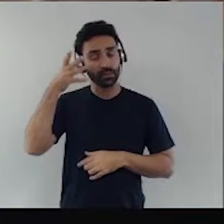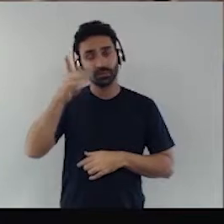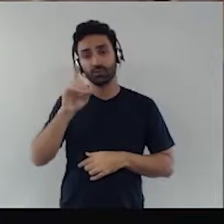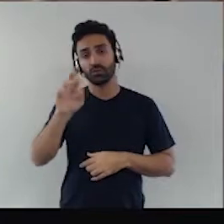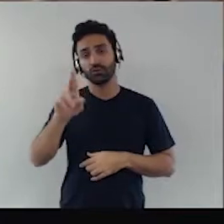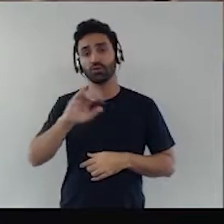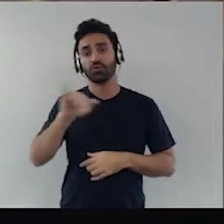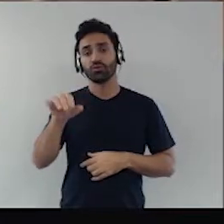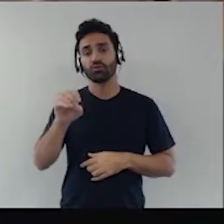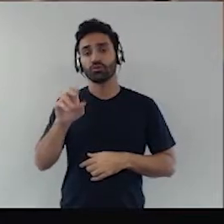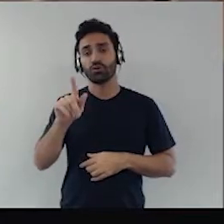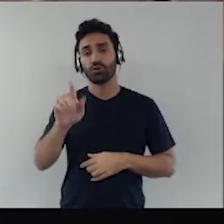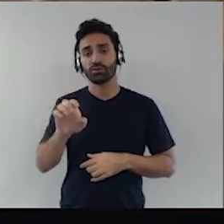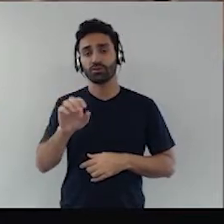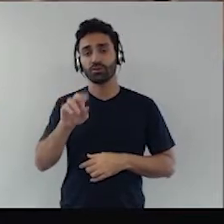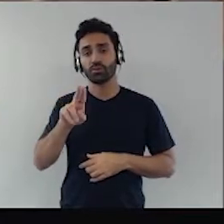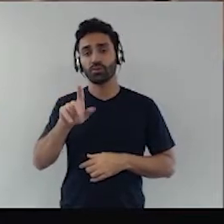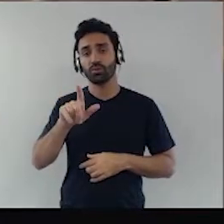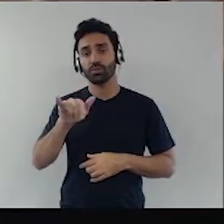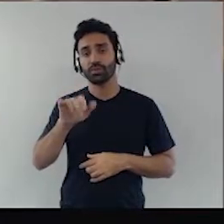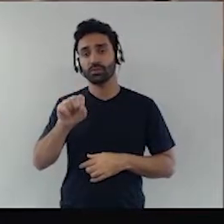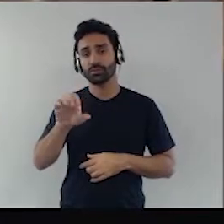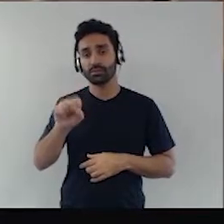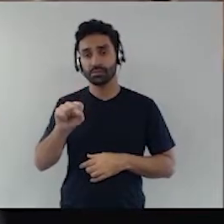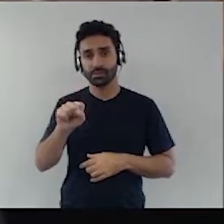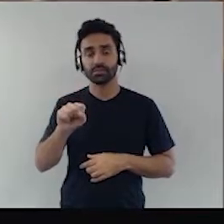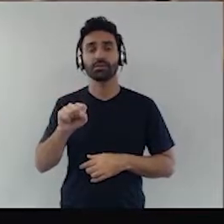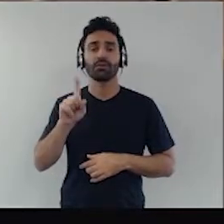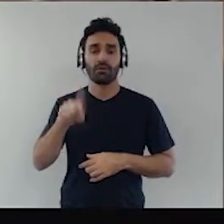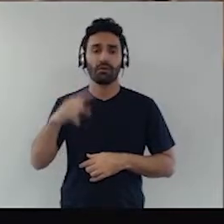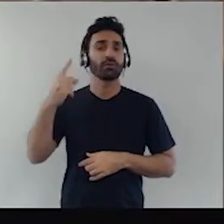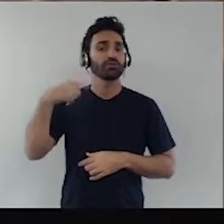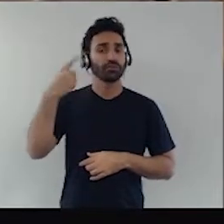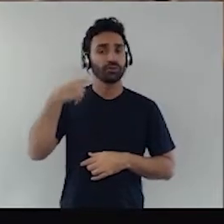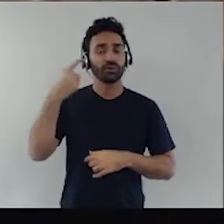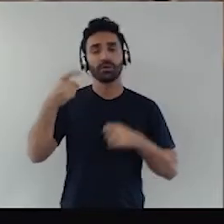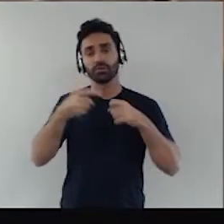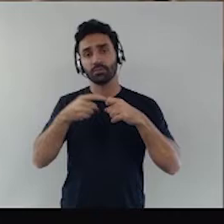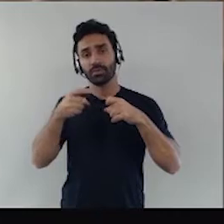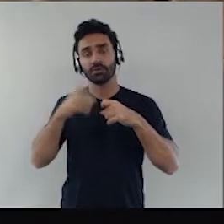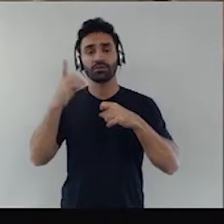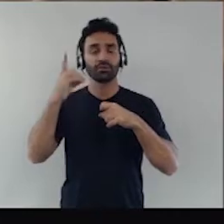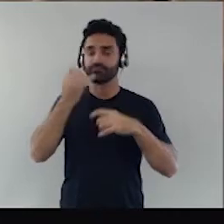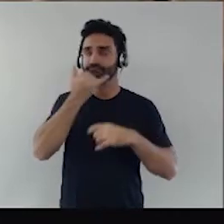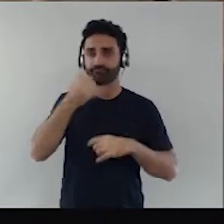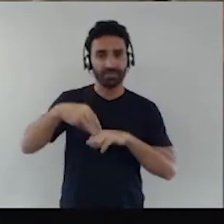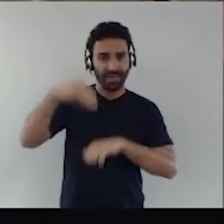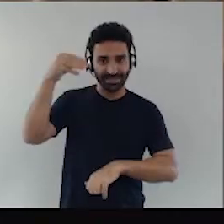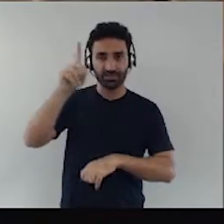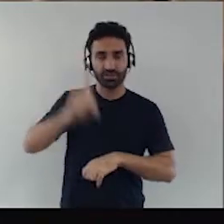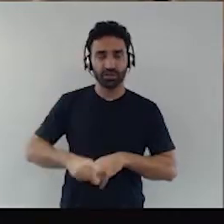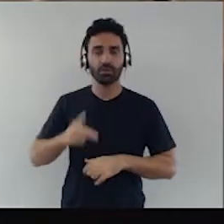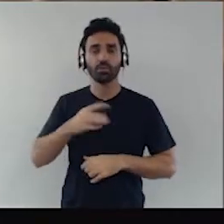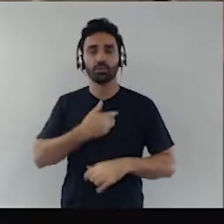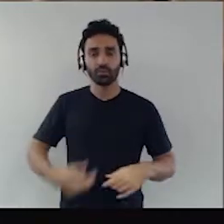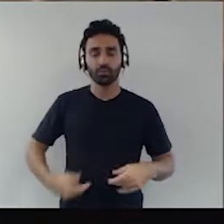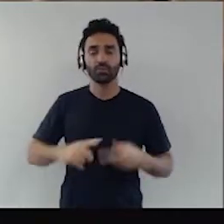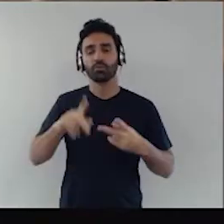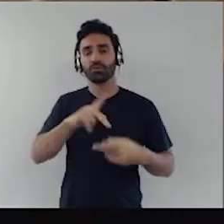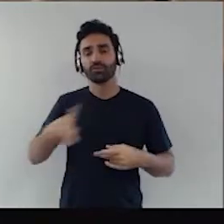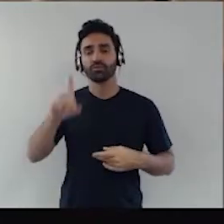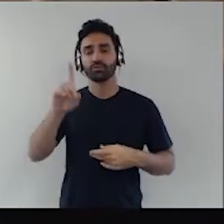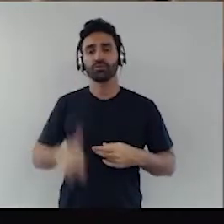doutor Jorge Ulisses Jacobi Fernandes, que é advogado, mestre em Direito Público, professor de Direito